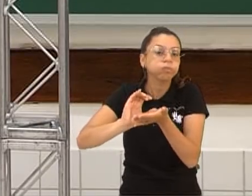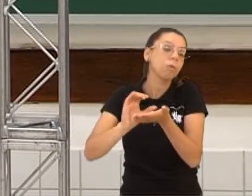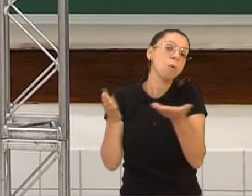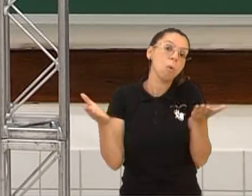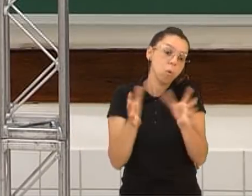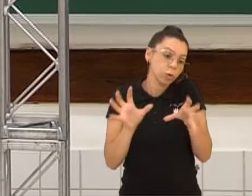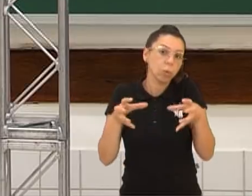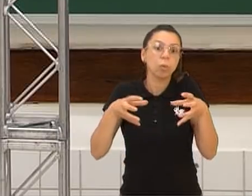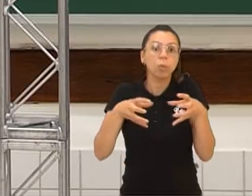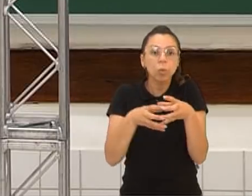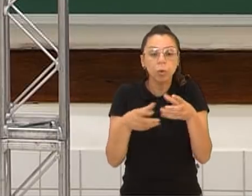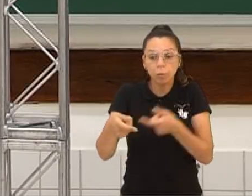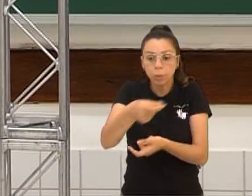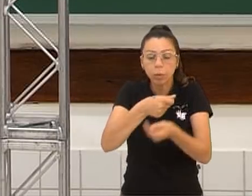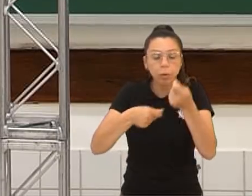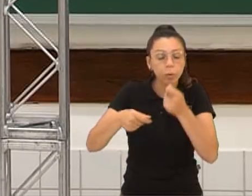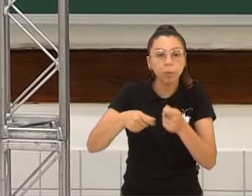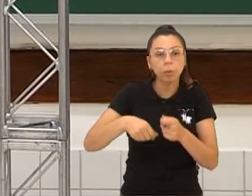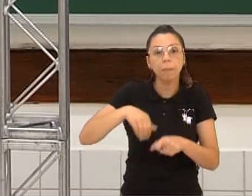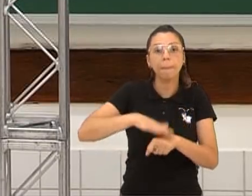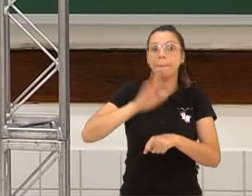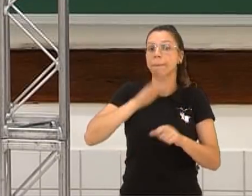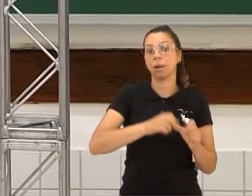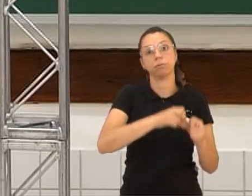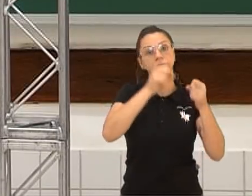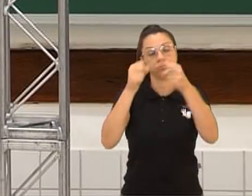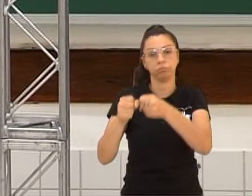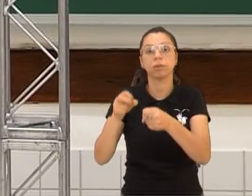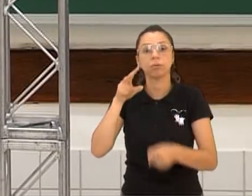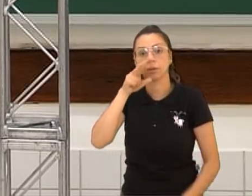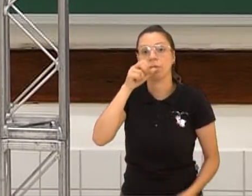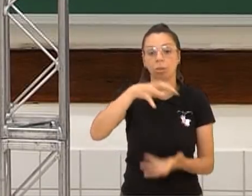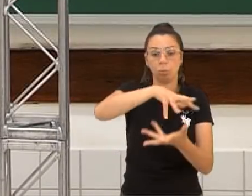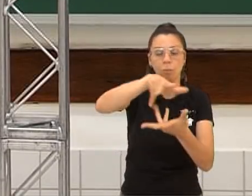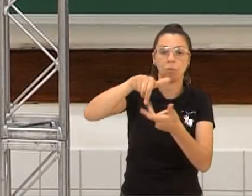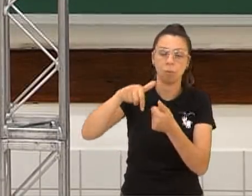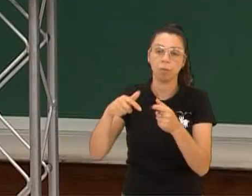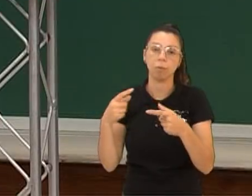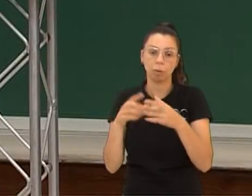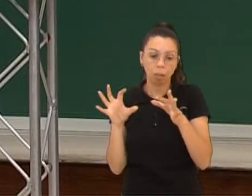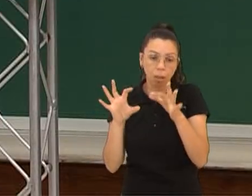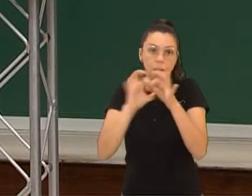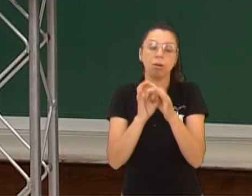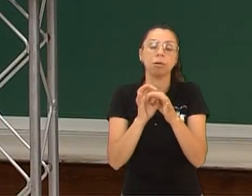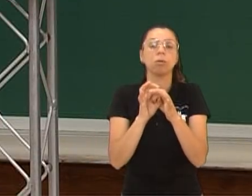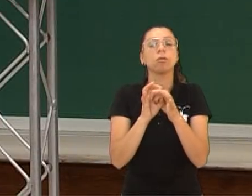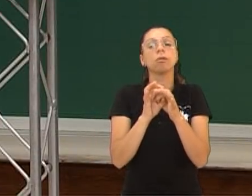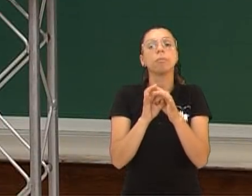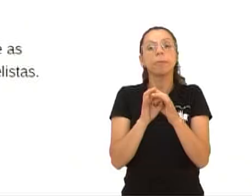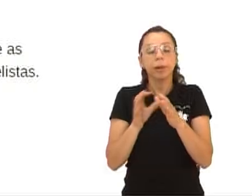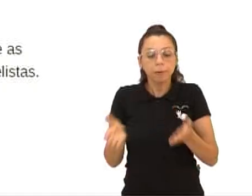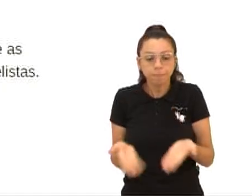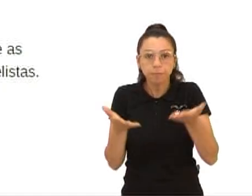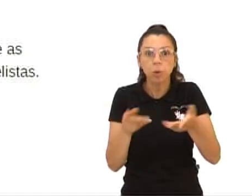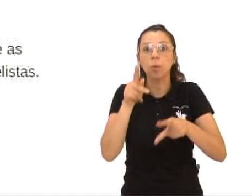mundo. Porque esqueceram as suas diferenças e se uniram em prol dos cidadãos europeus. Então a África procura esse desenvolvimento